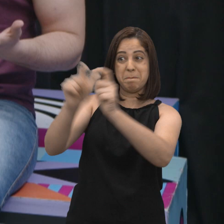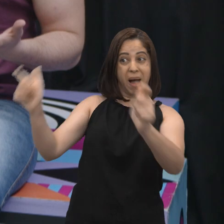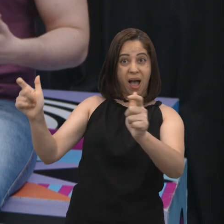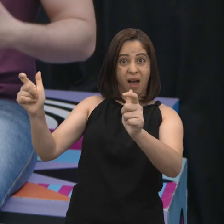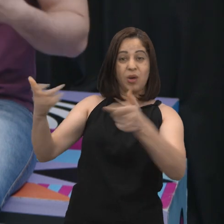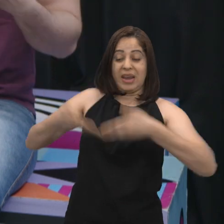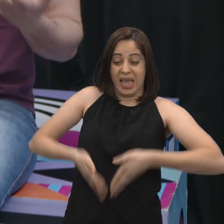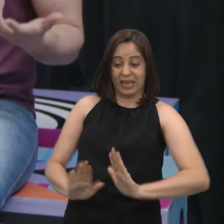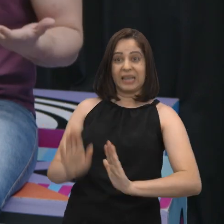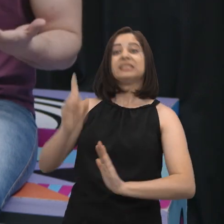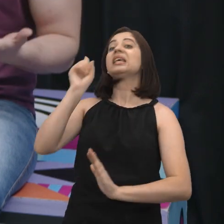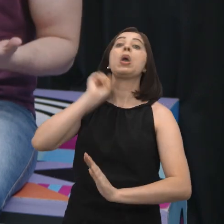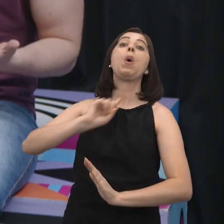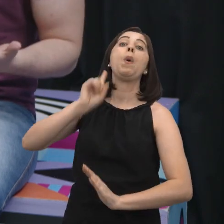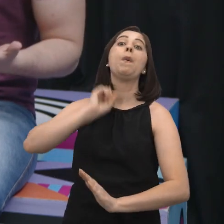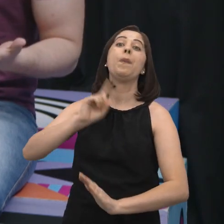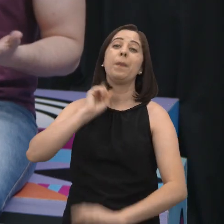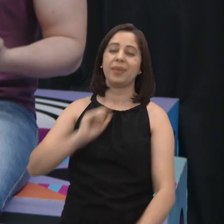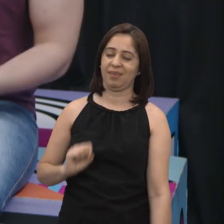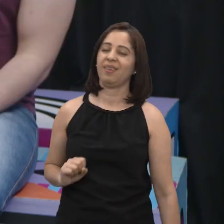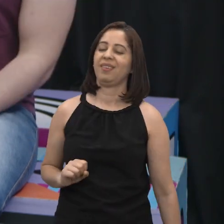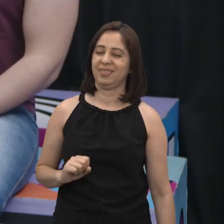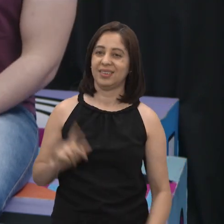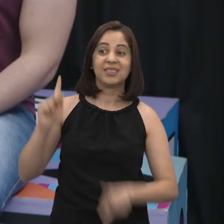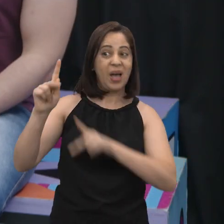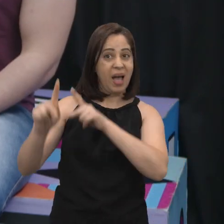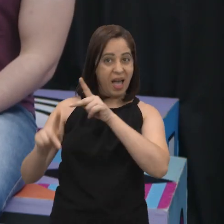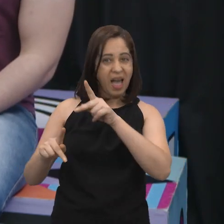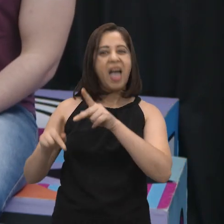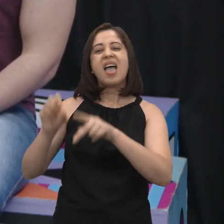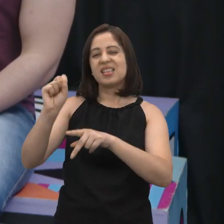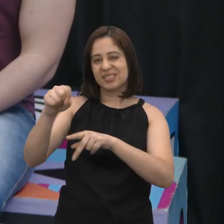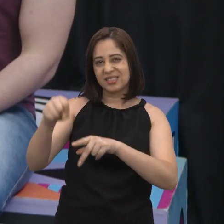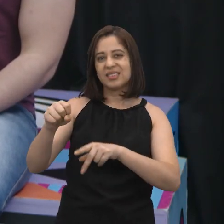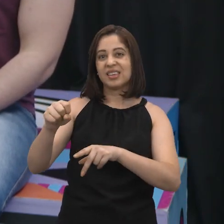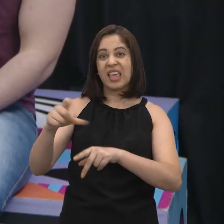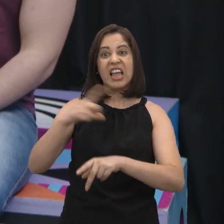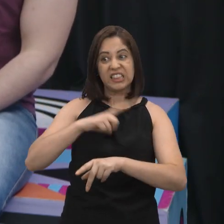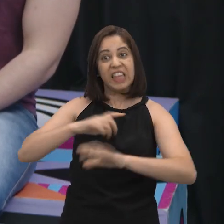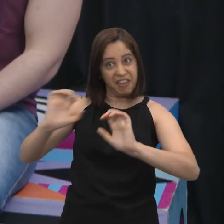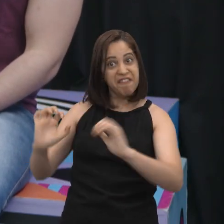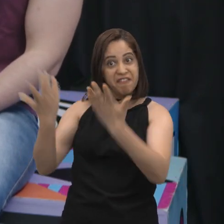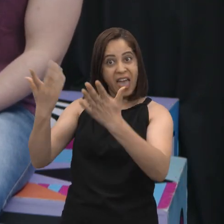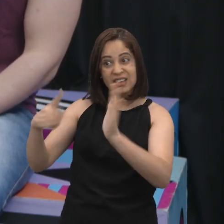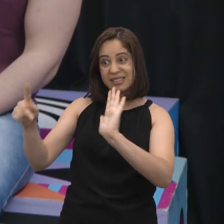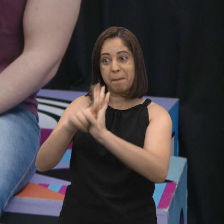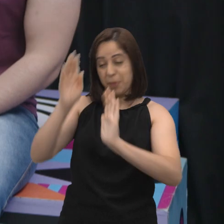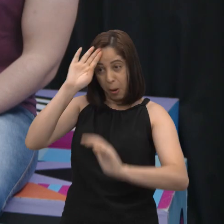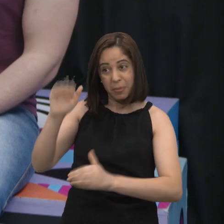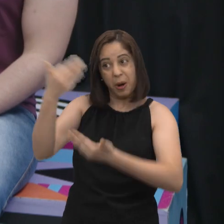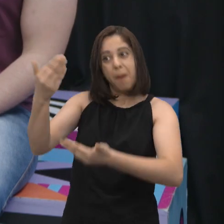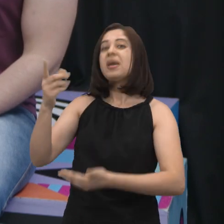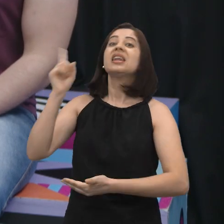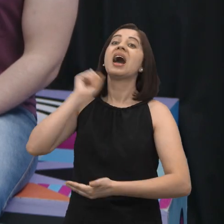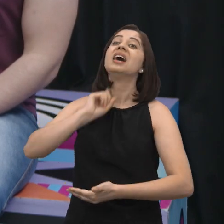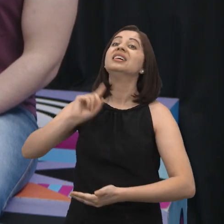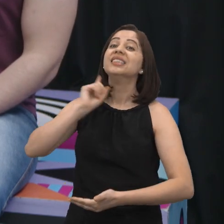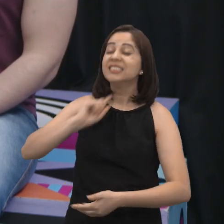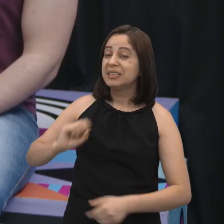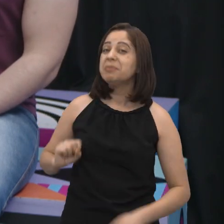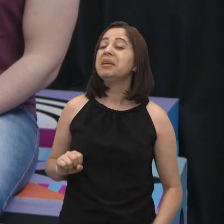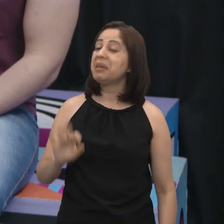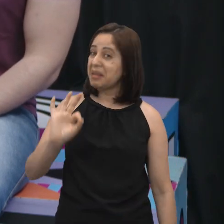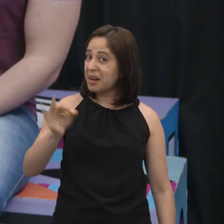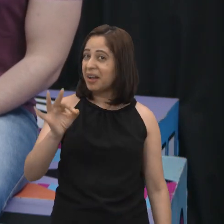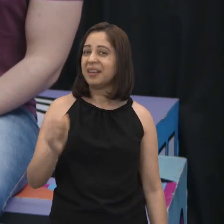também, né? Ajudaram a levantar essa cidade, né? A galera lá de Minas Gerais que estão aí até com festa cativa todo ano, a festa do Mineirinho em